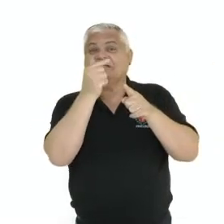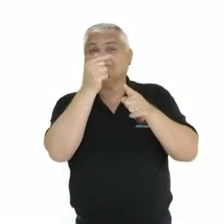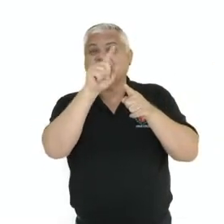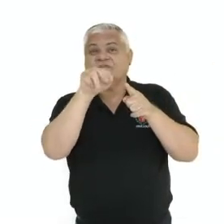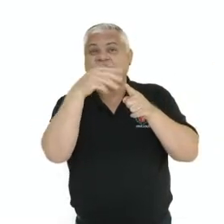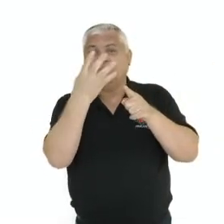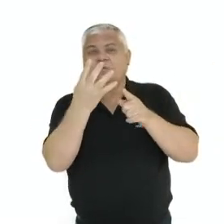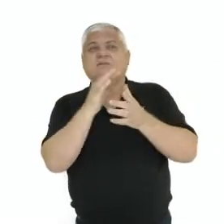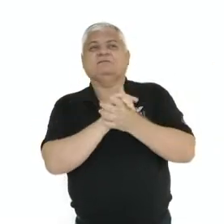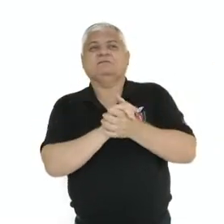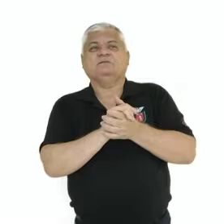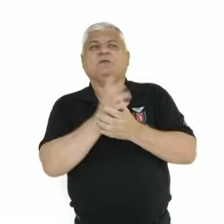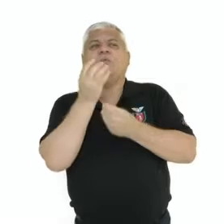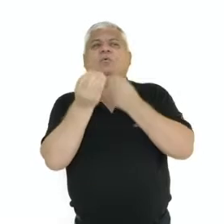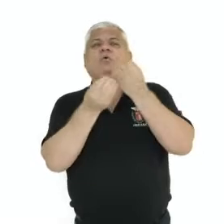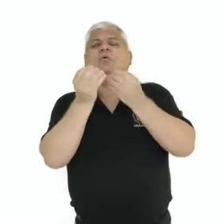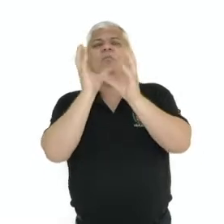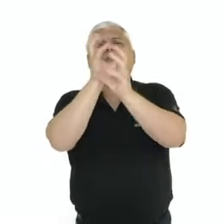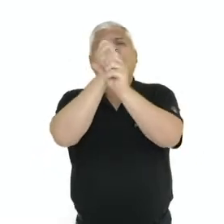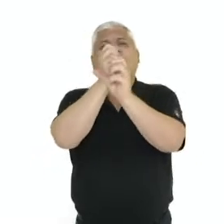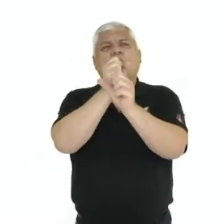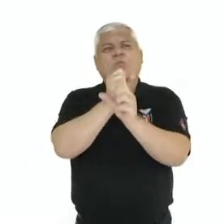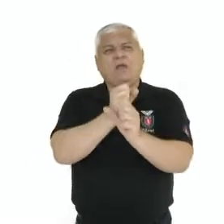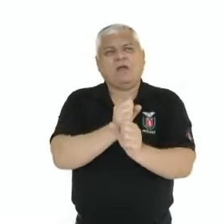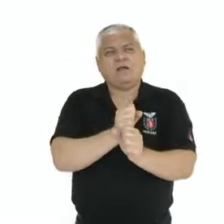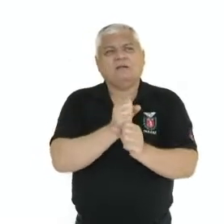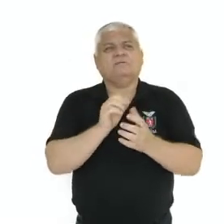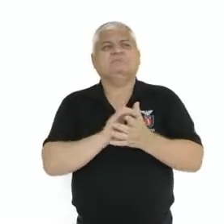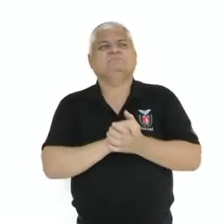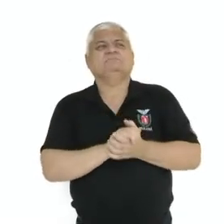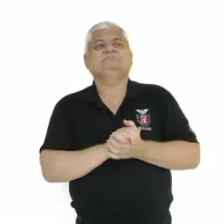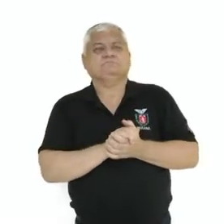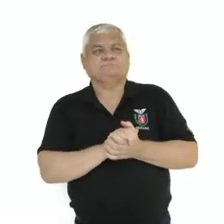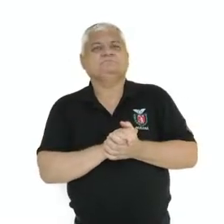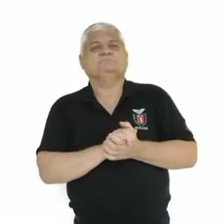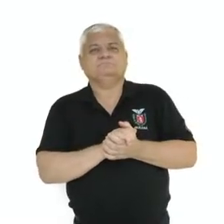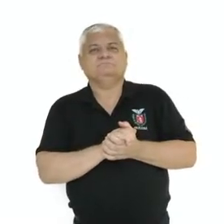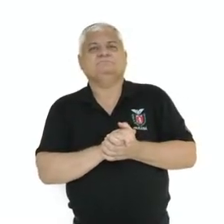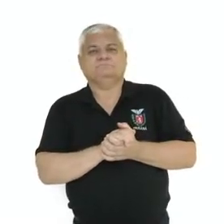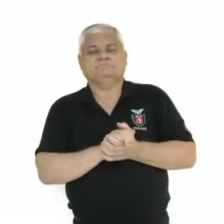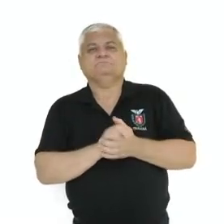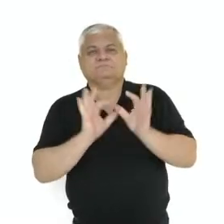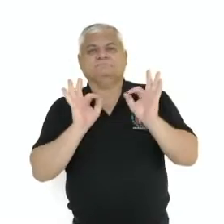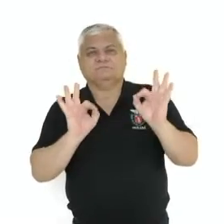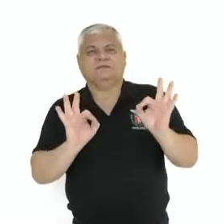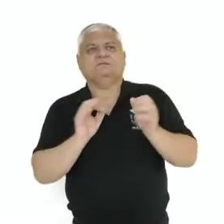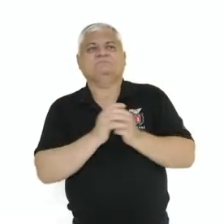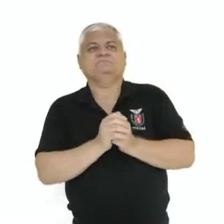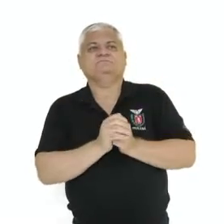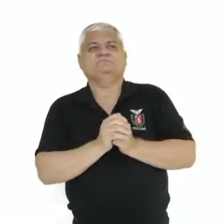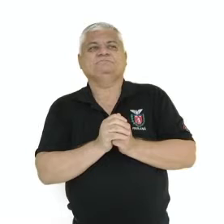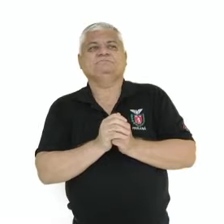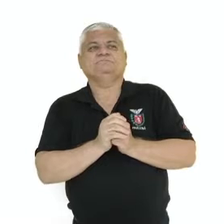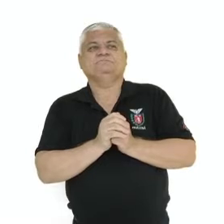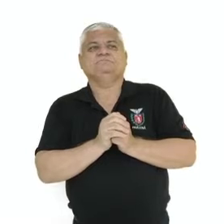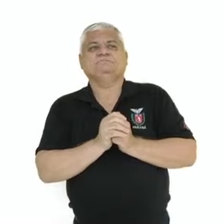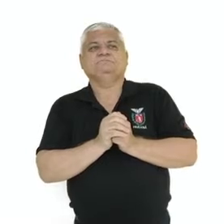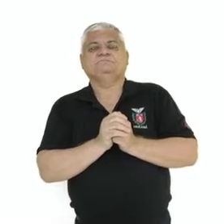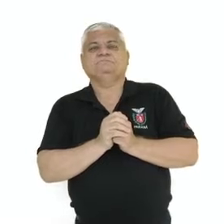equação de Henderson e Hasenbach. Não sei, a minha pronúncia provavelmente não está certa, pessoal, mas